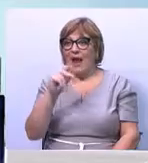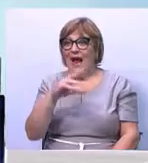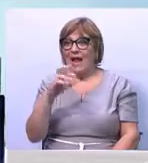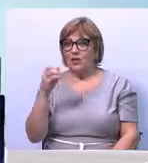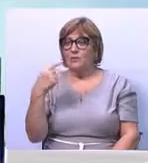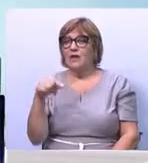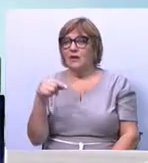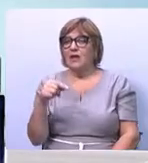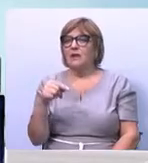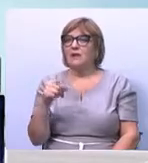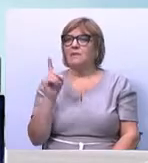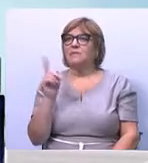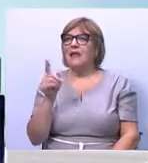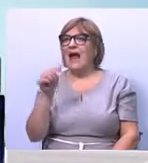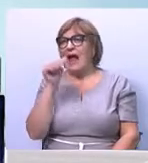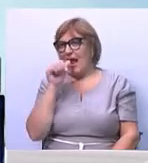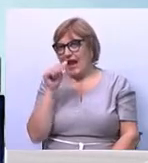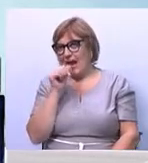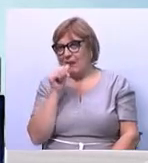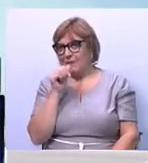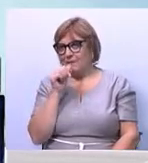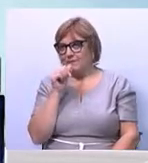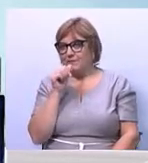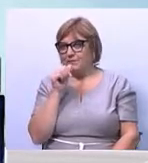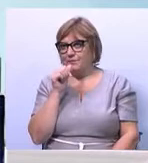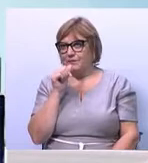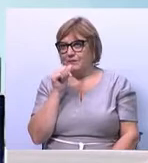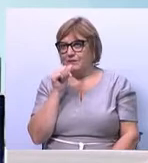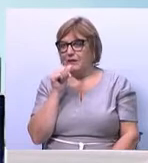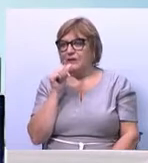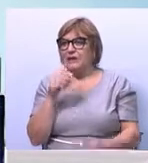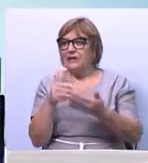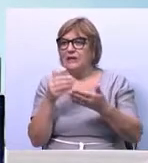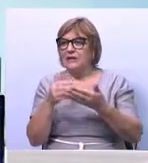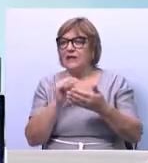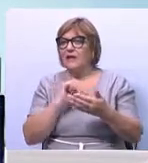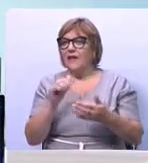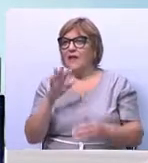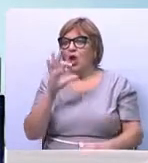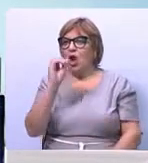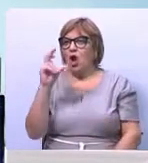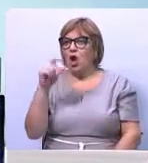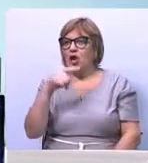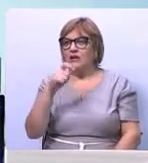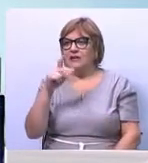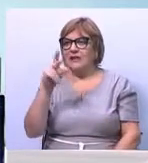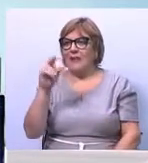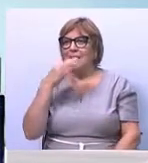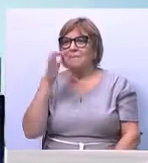vai... a tal água que falava há pouco. Exatamente, é a água da extração do óleo essencial de hortelã-pimenta, e esta água que vai